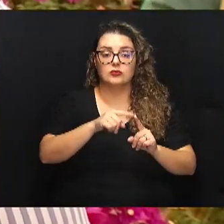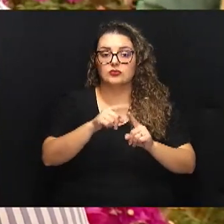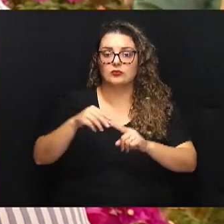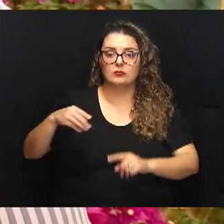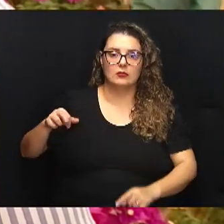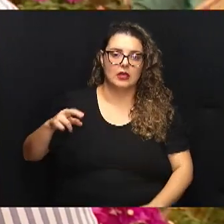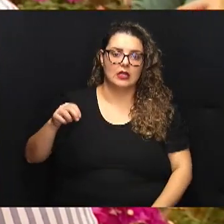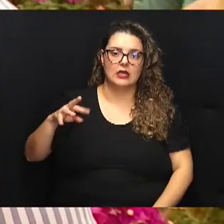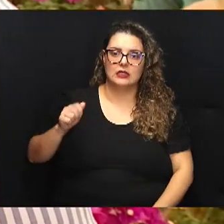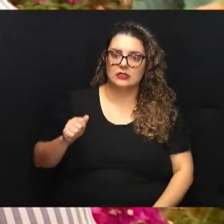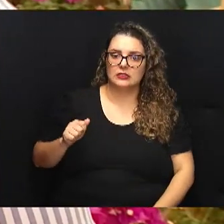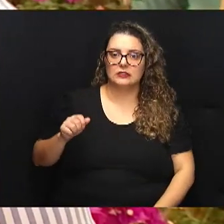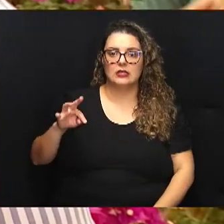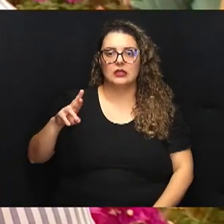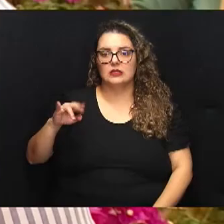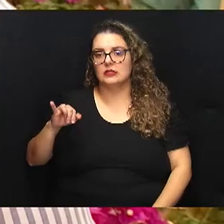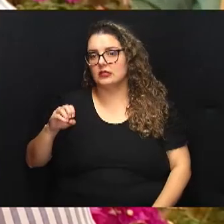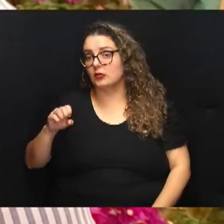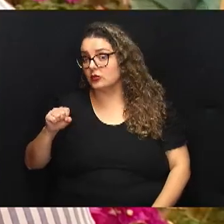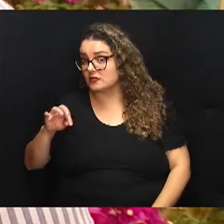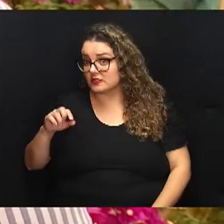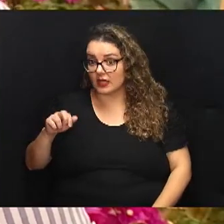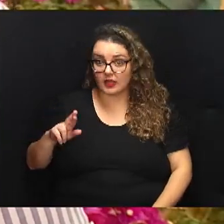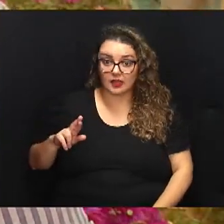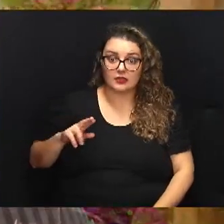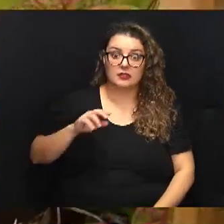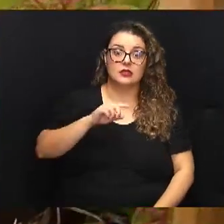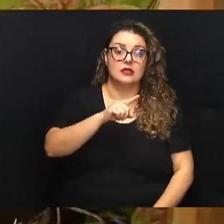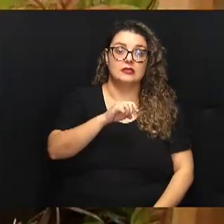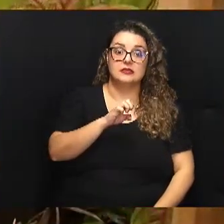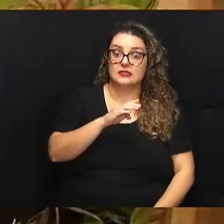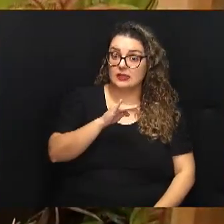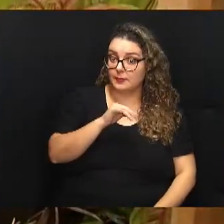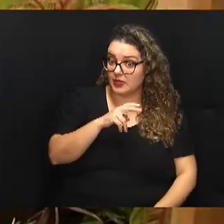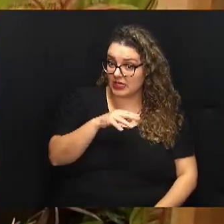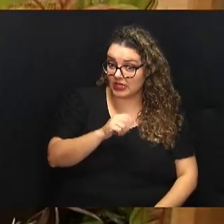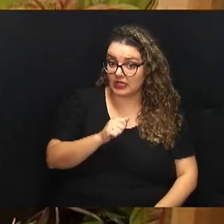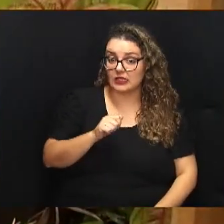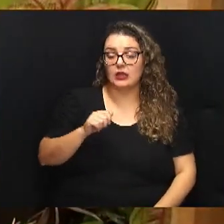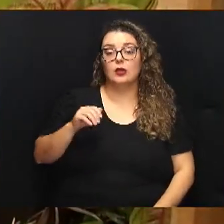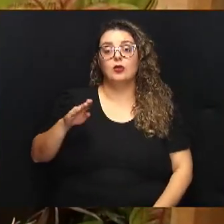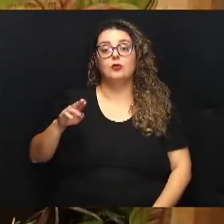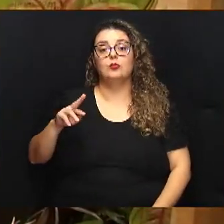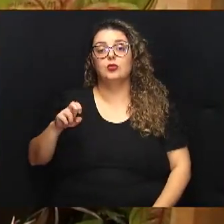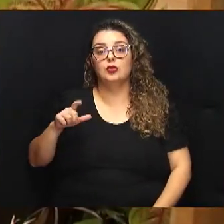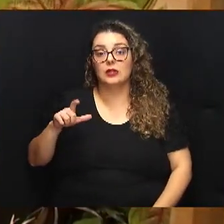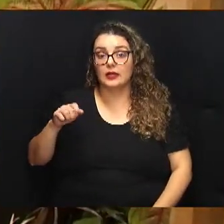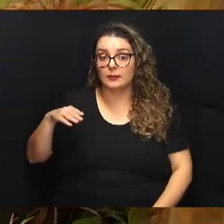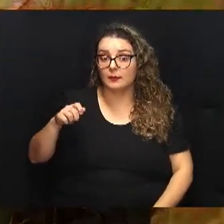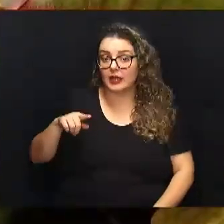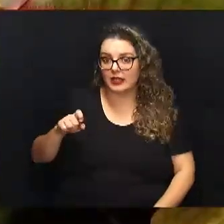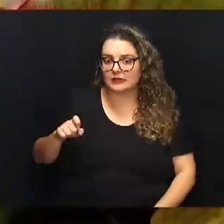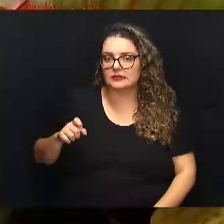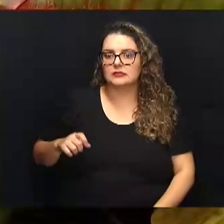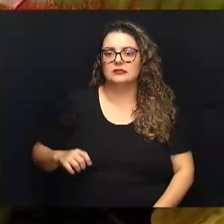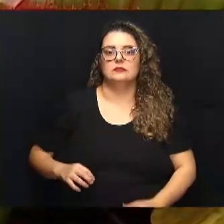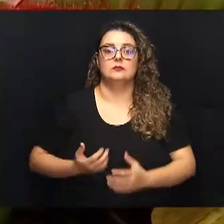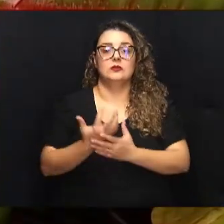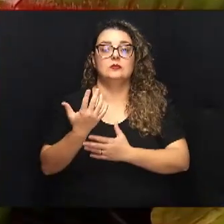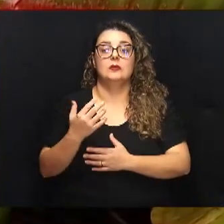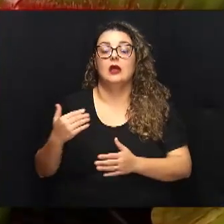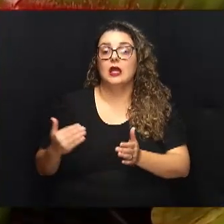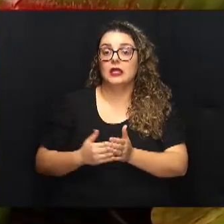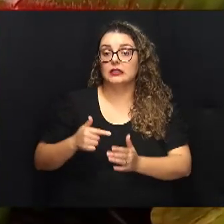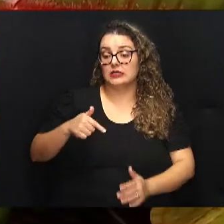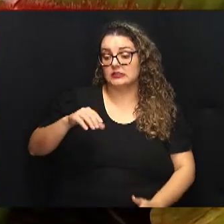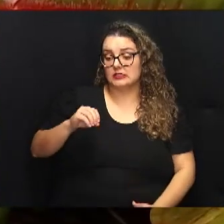maranta triostar, a maranta zebrina, maranta burlemax, que são plantas que crescem até 70